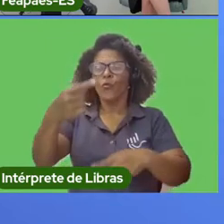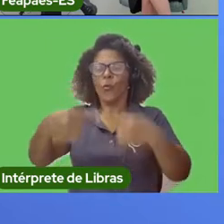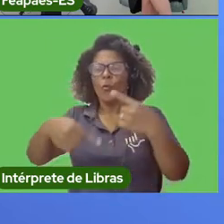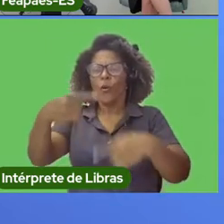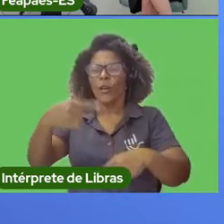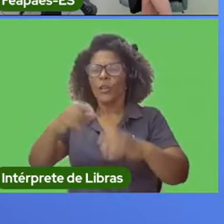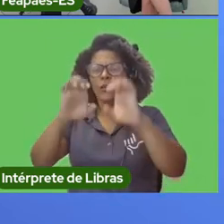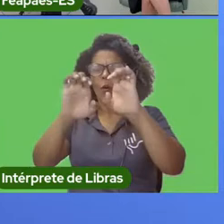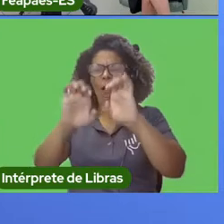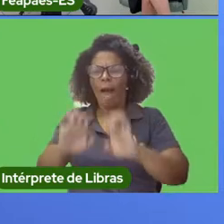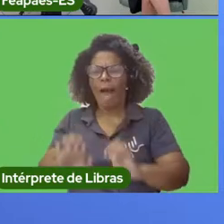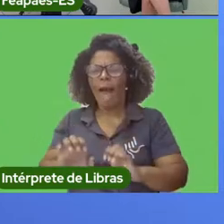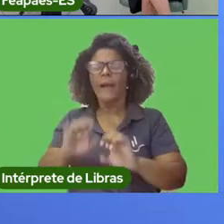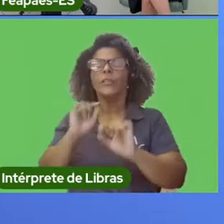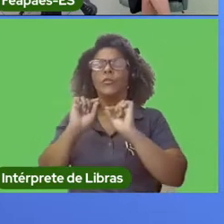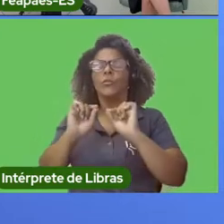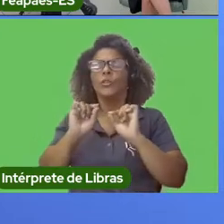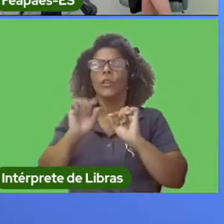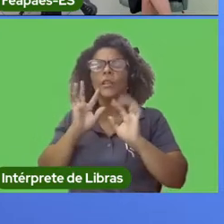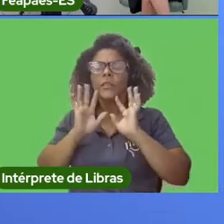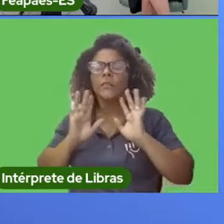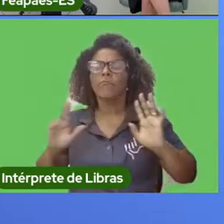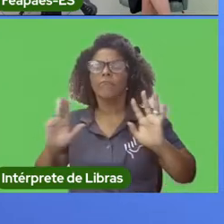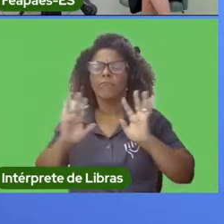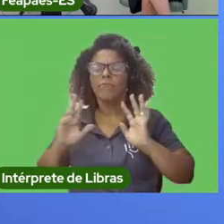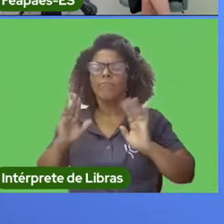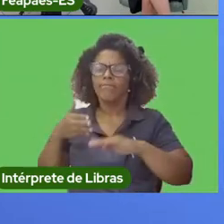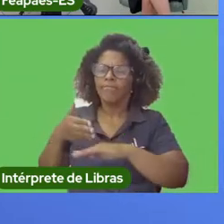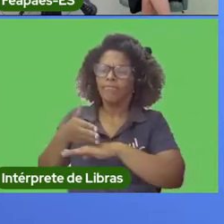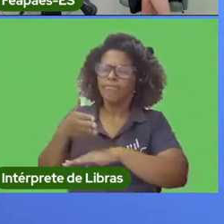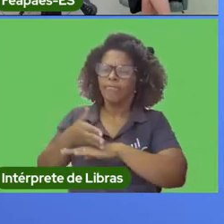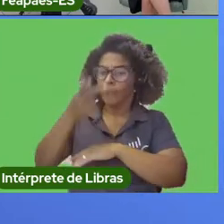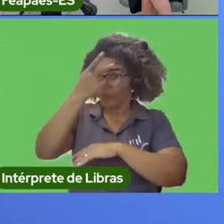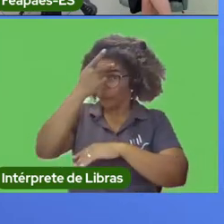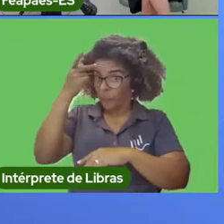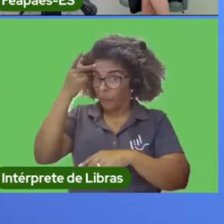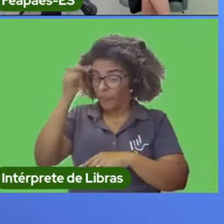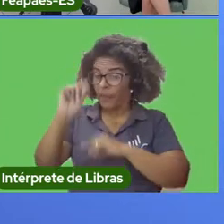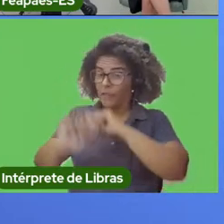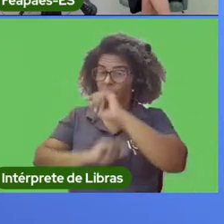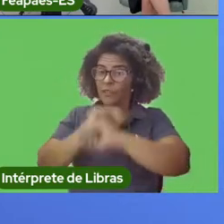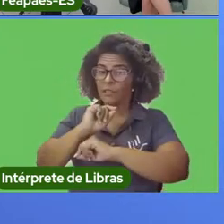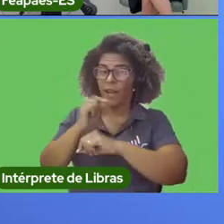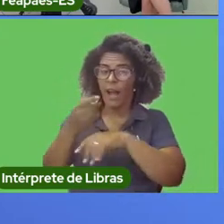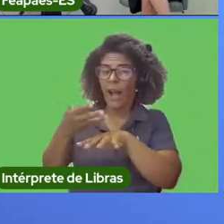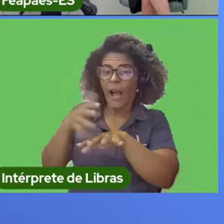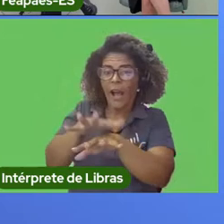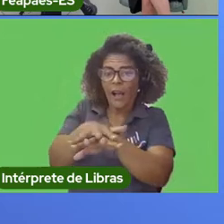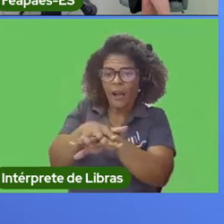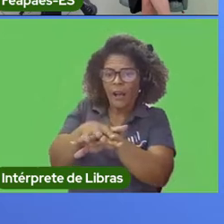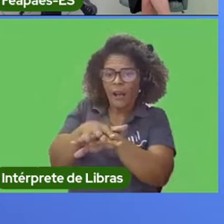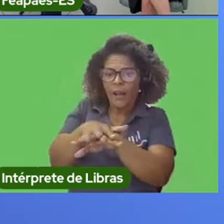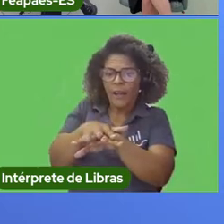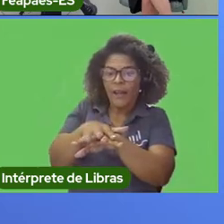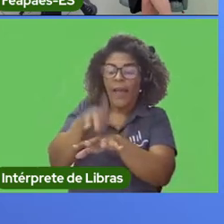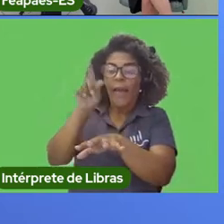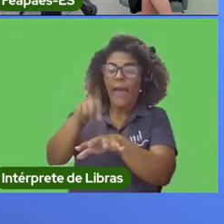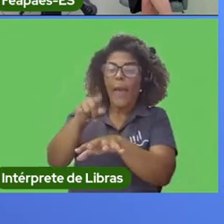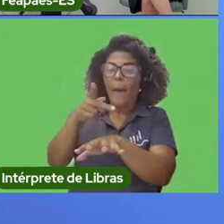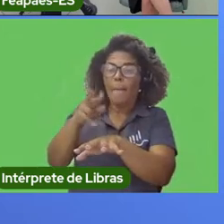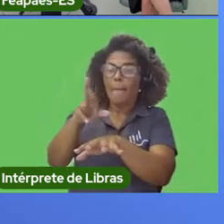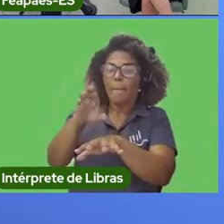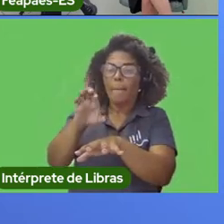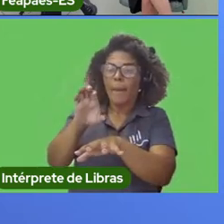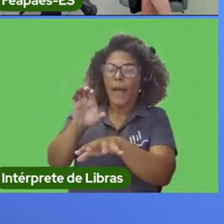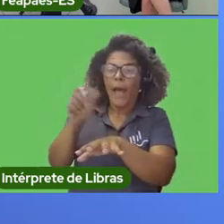de participação das pessoas, no sentido de que a inclusão é uma pré-condição para a participação.